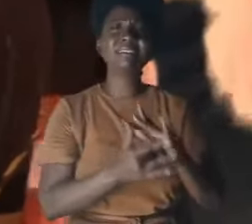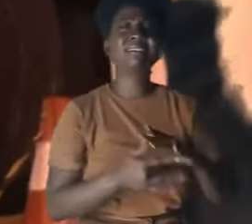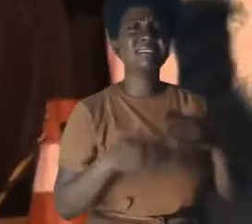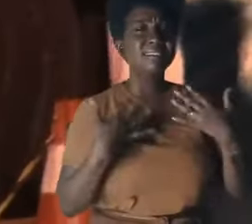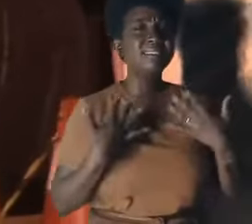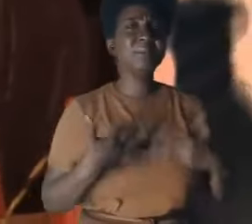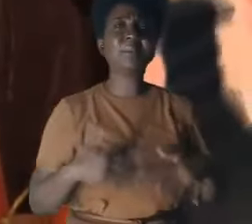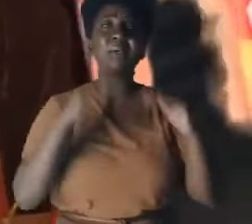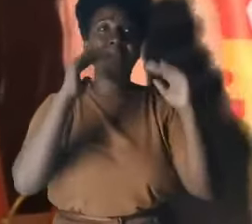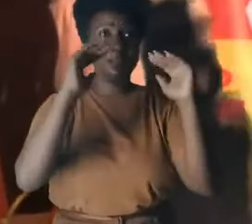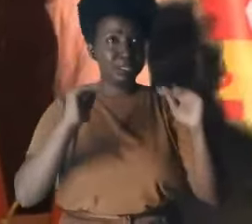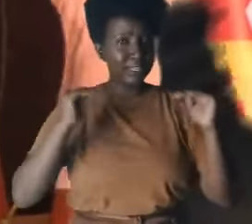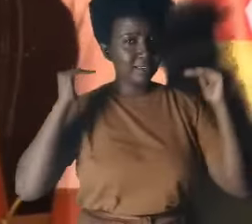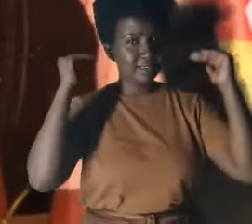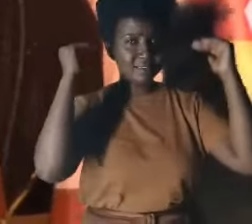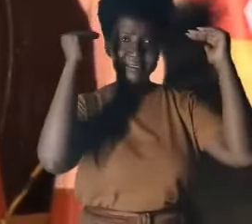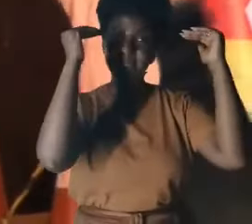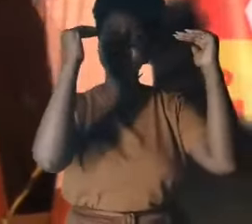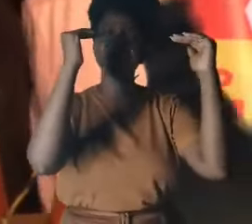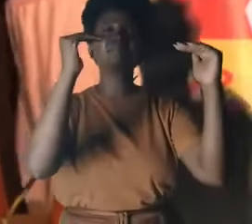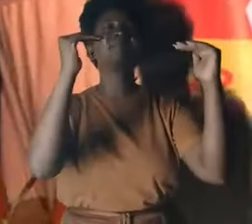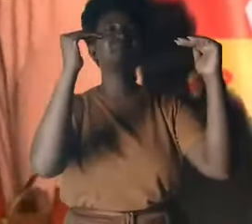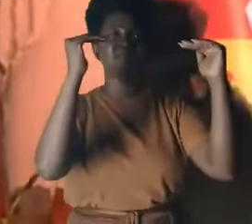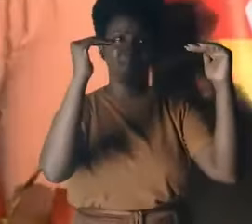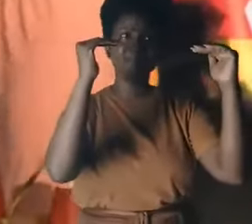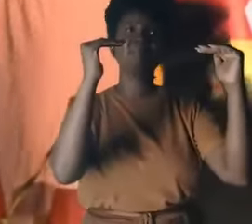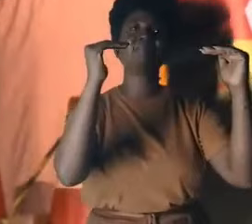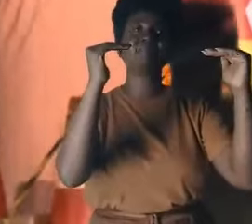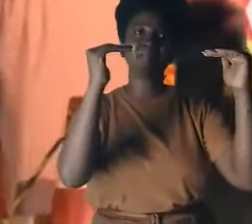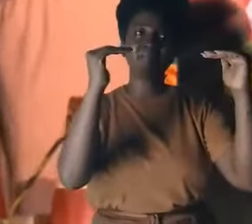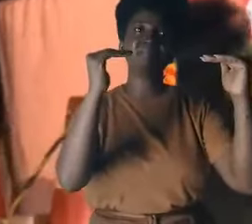Jesus! E exaltou os que eram.